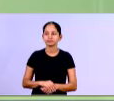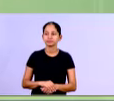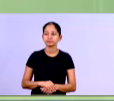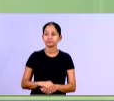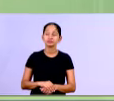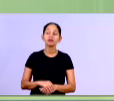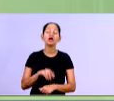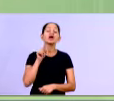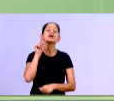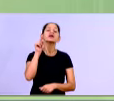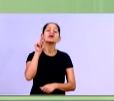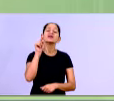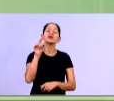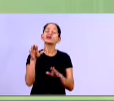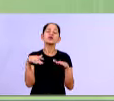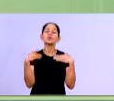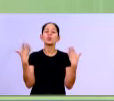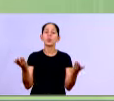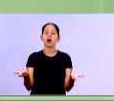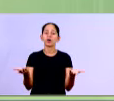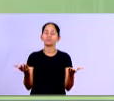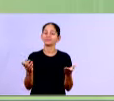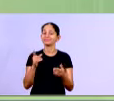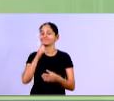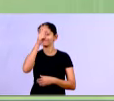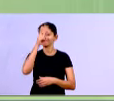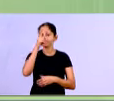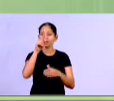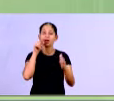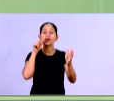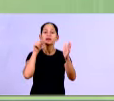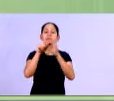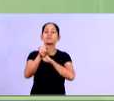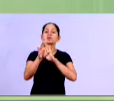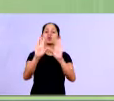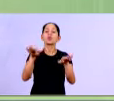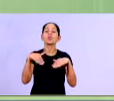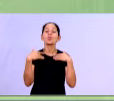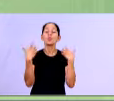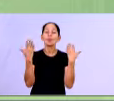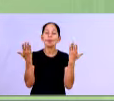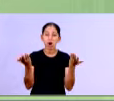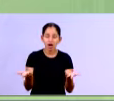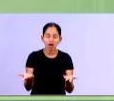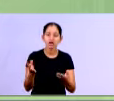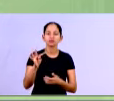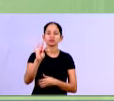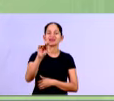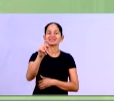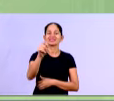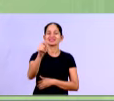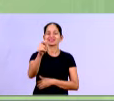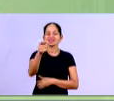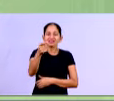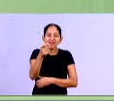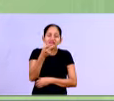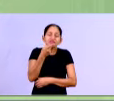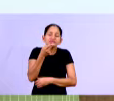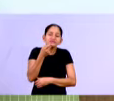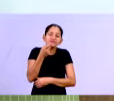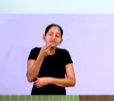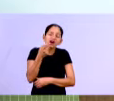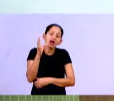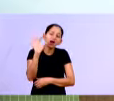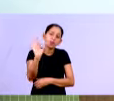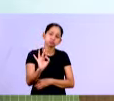E isso, mas observe que o exercício, ele quer saber qual foi a taxa, né? Qual foi a taxa? Taxa, como a gente